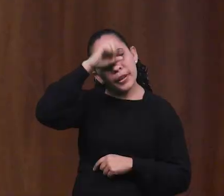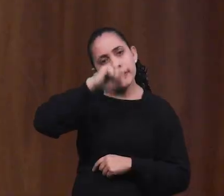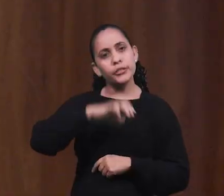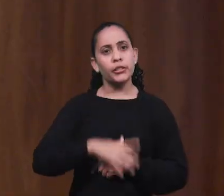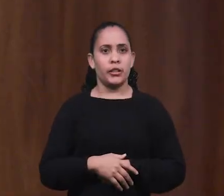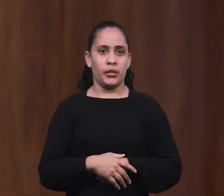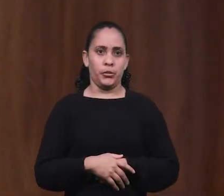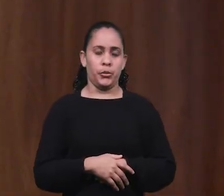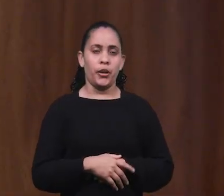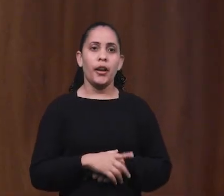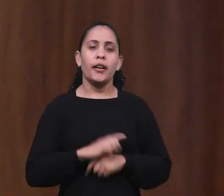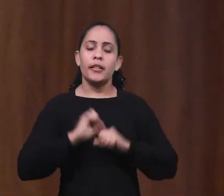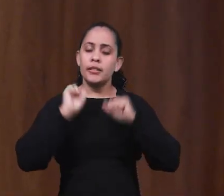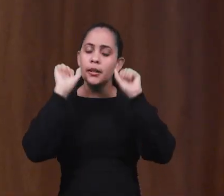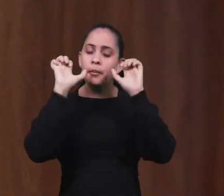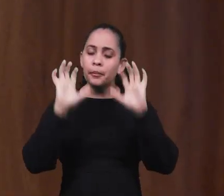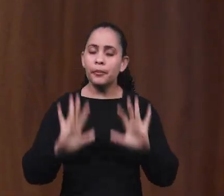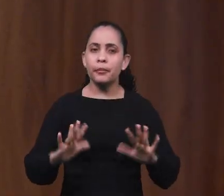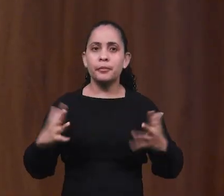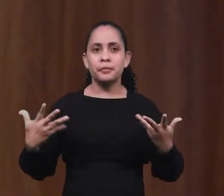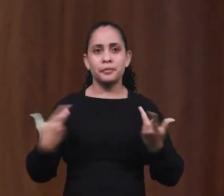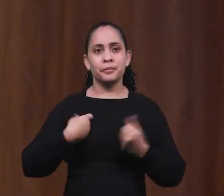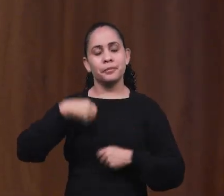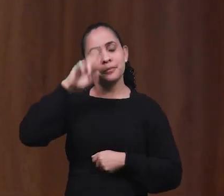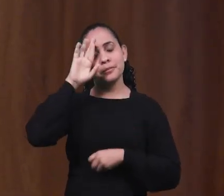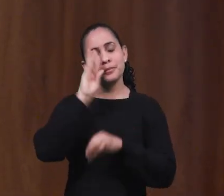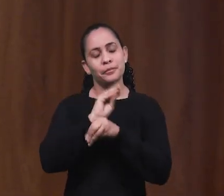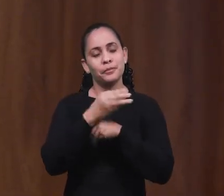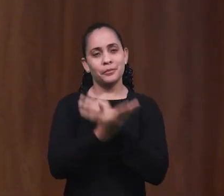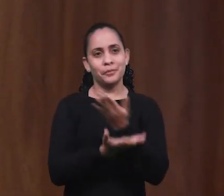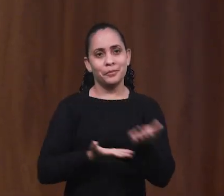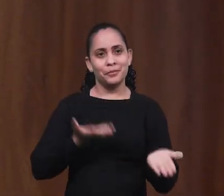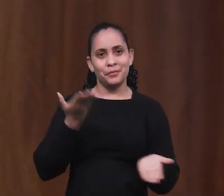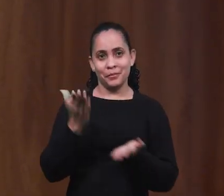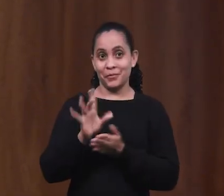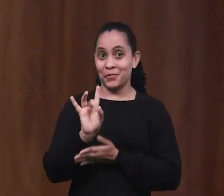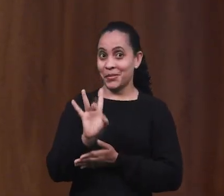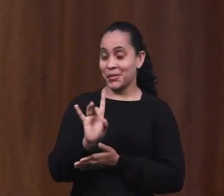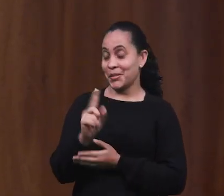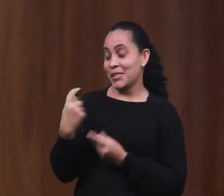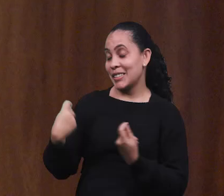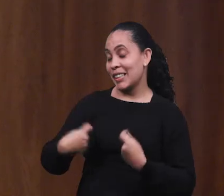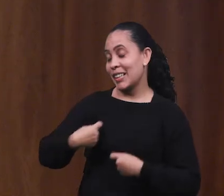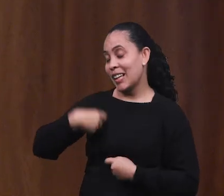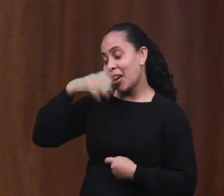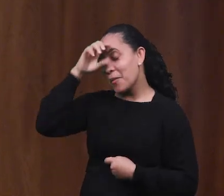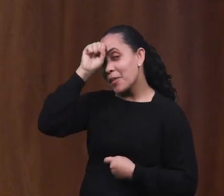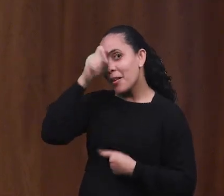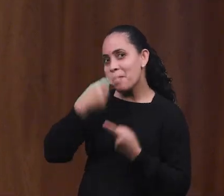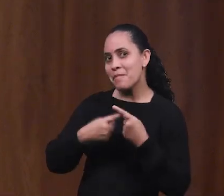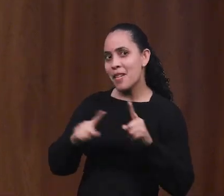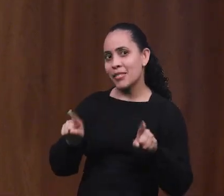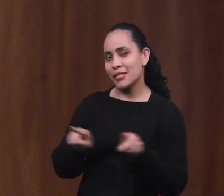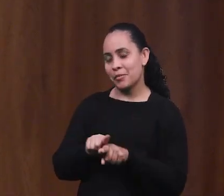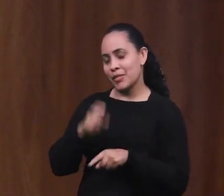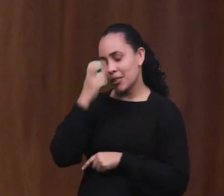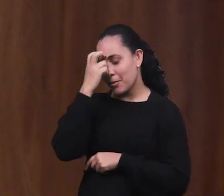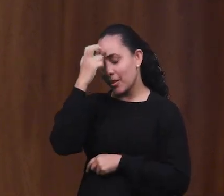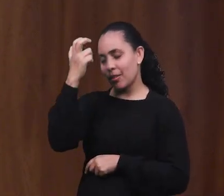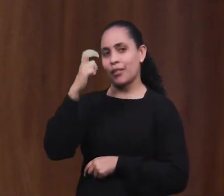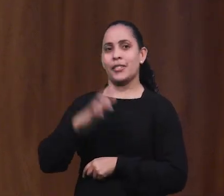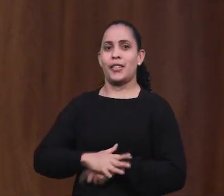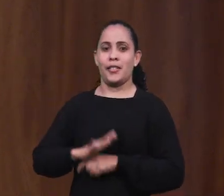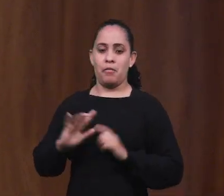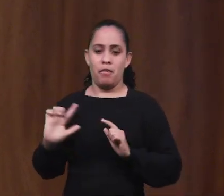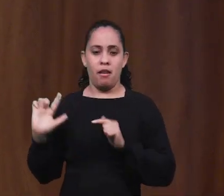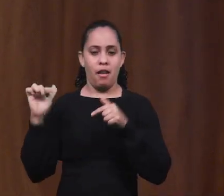nesse manancial o Senhor já cuidou de tudo para nós. É só aprender, mas sabedoria é